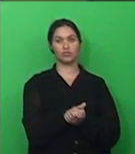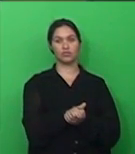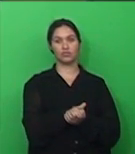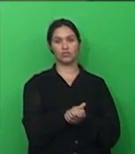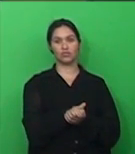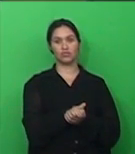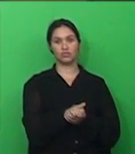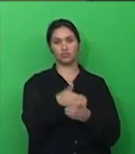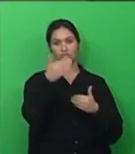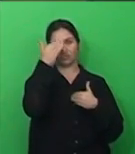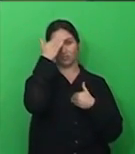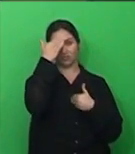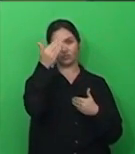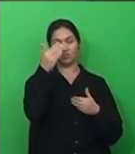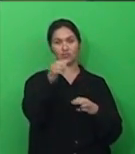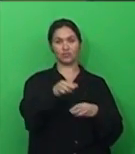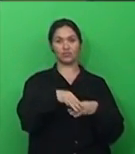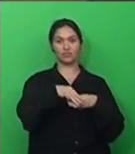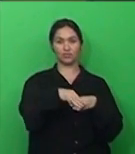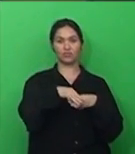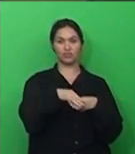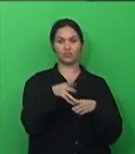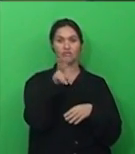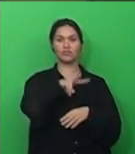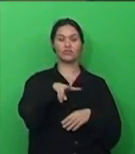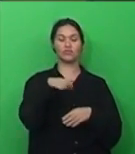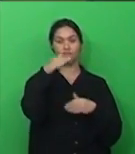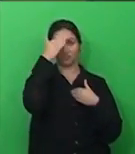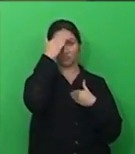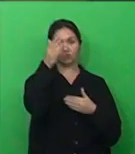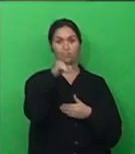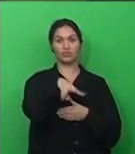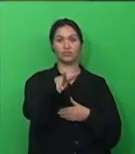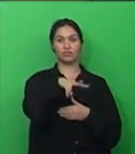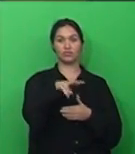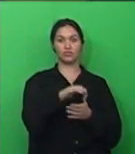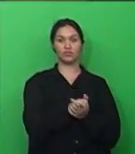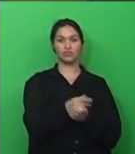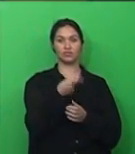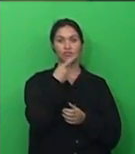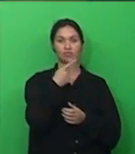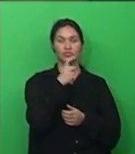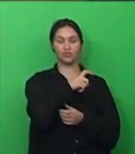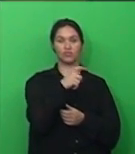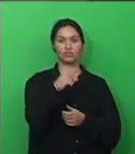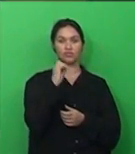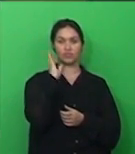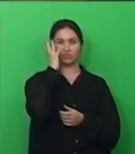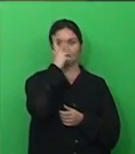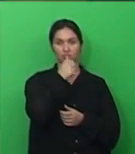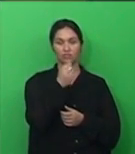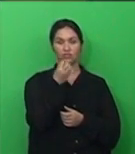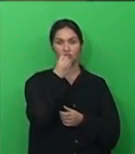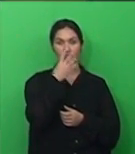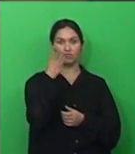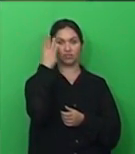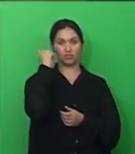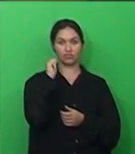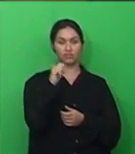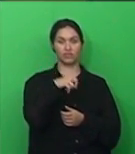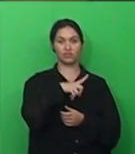Muito obrigado pela moção, obrigada, vereador, que falou tantas palavras bonitas, e é bom a gente saber que tem gente que